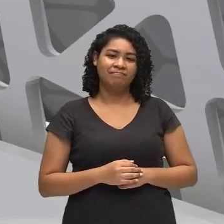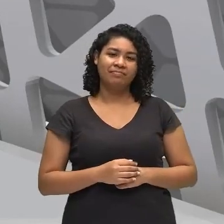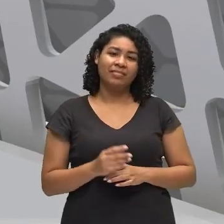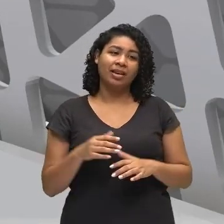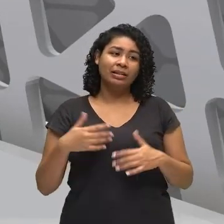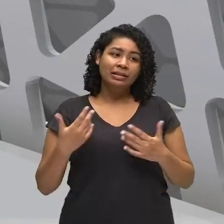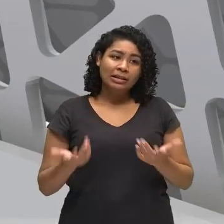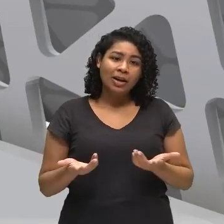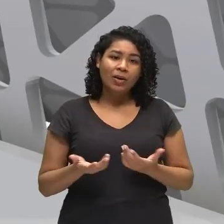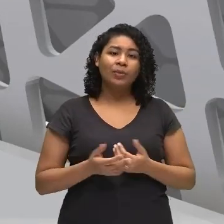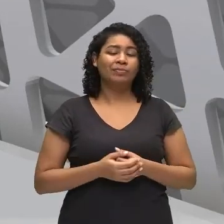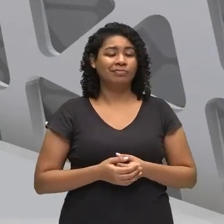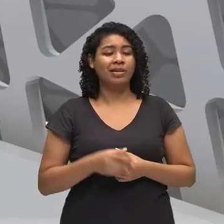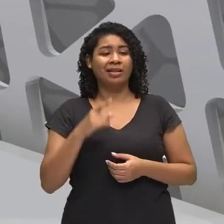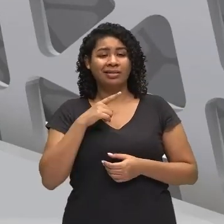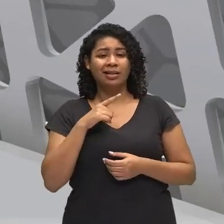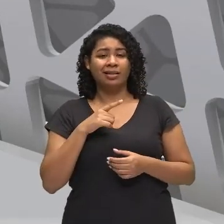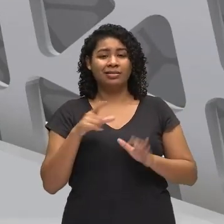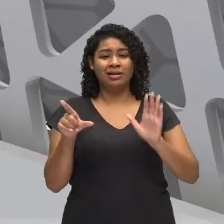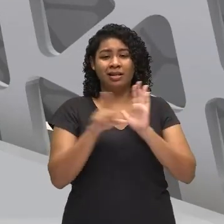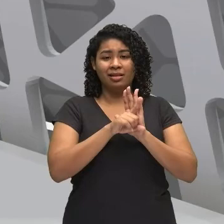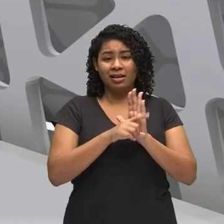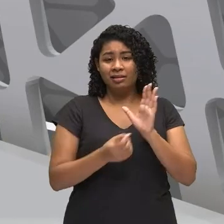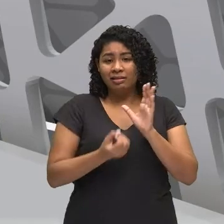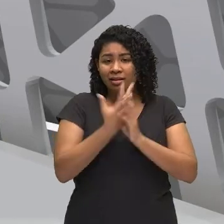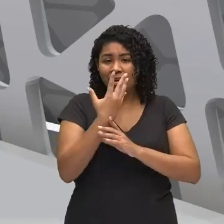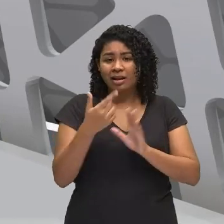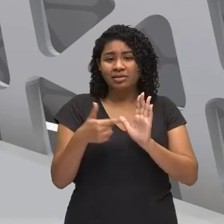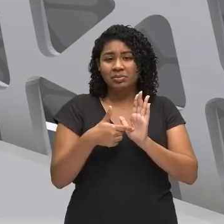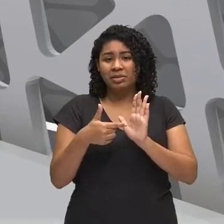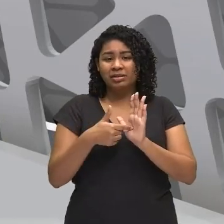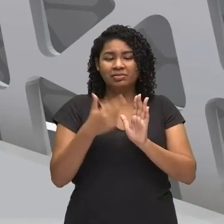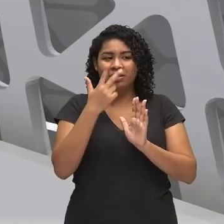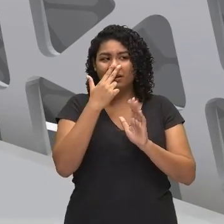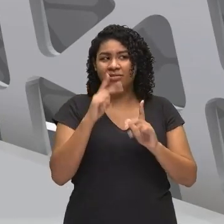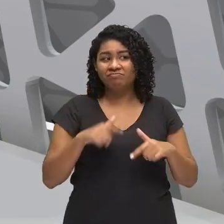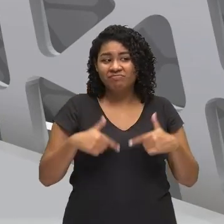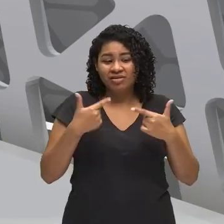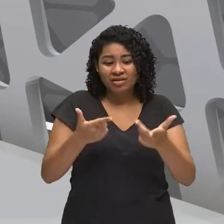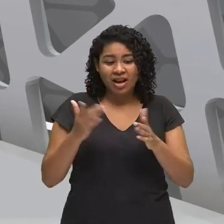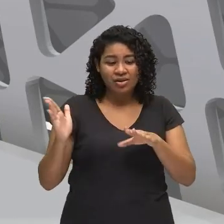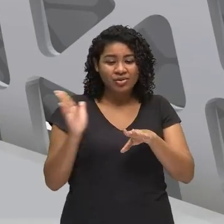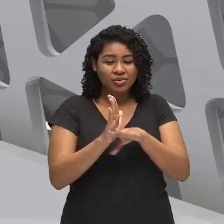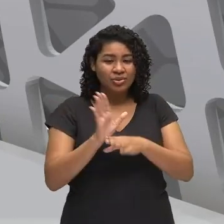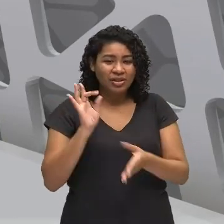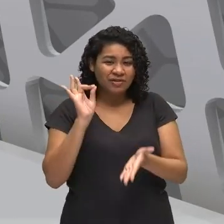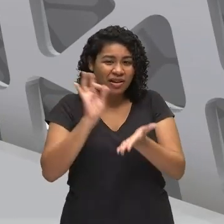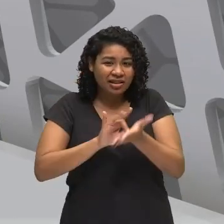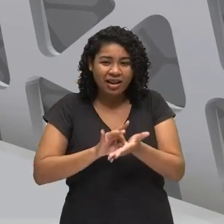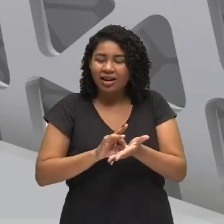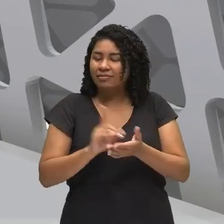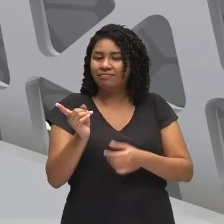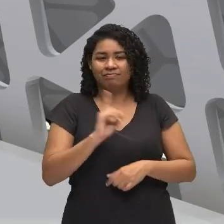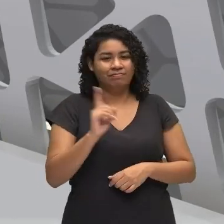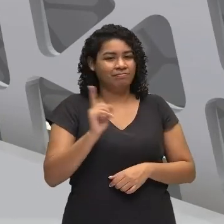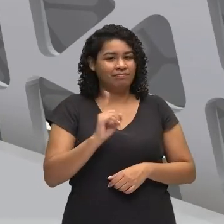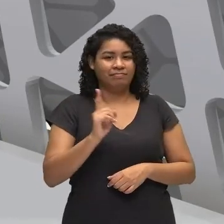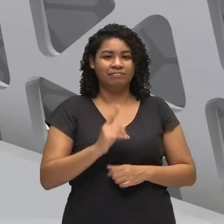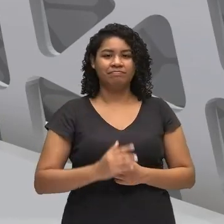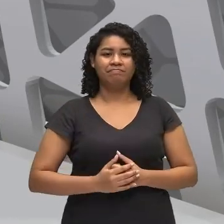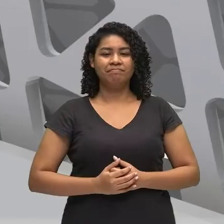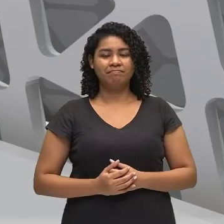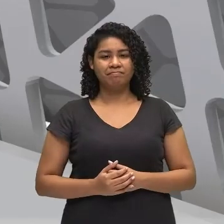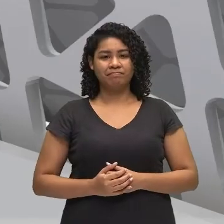embora implementado nesse momento, também não foi de grande eficácia na questão de evitar a exploração da mão de obra